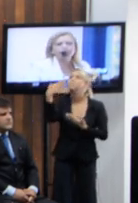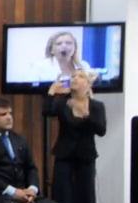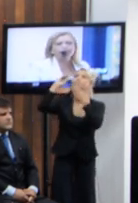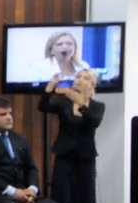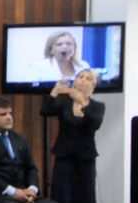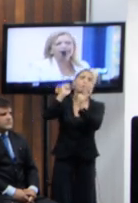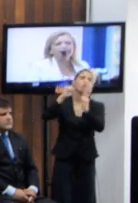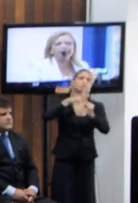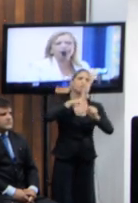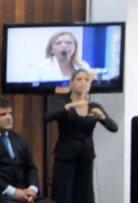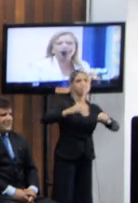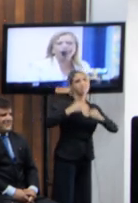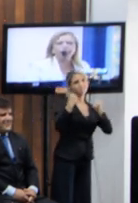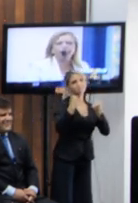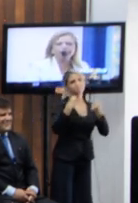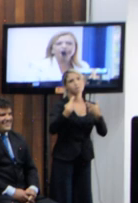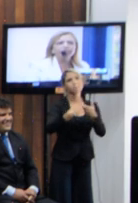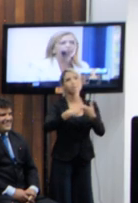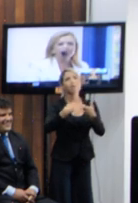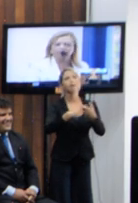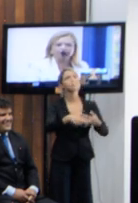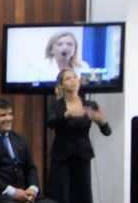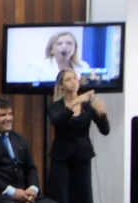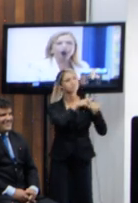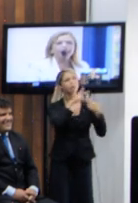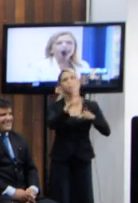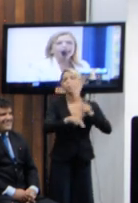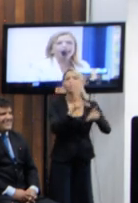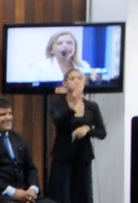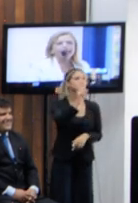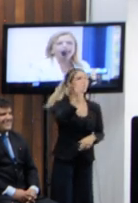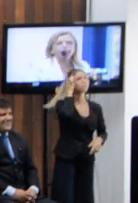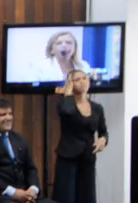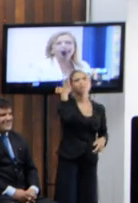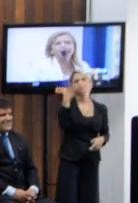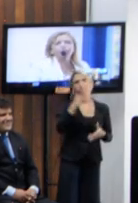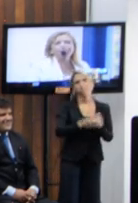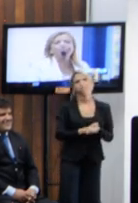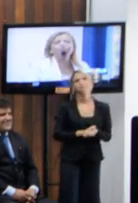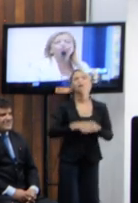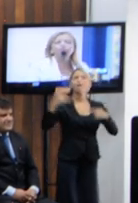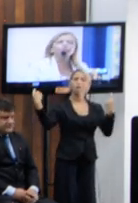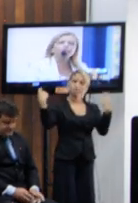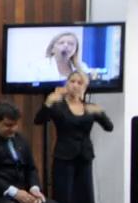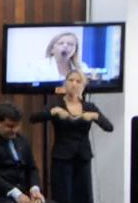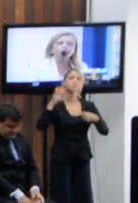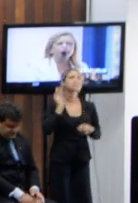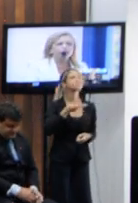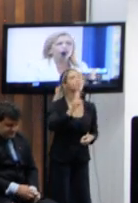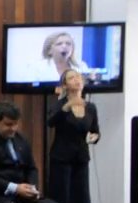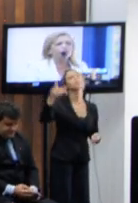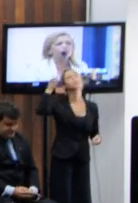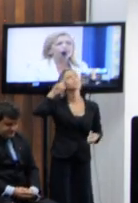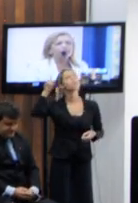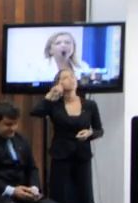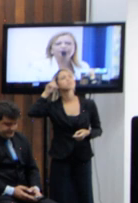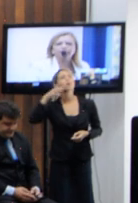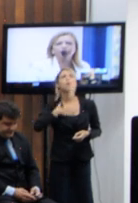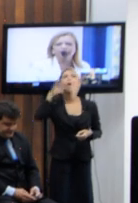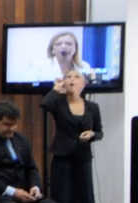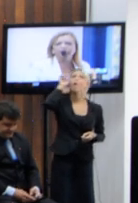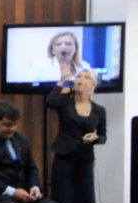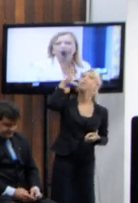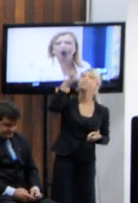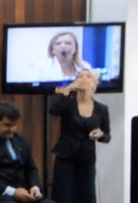fortaleça, porque estar nessa casa representando vocês não é fácil, é um desafio todos os dias quando eu acordo, fazer